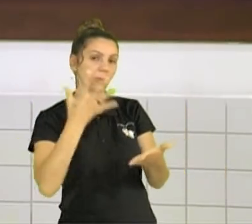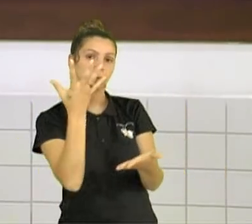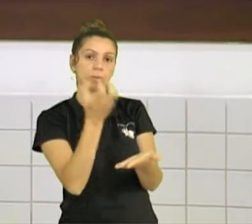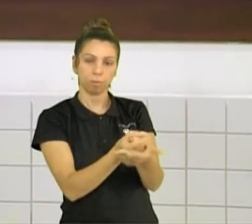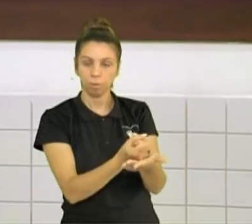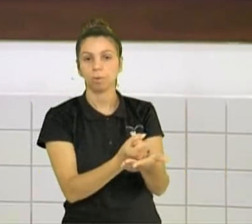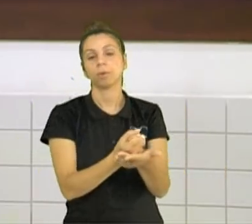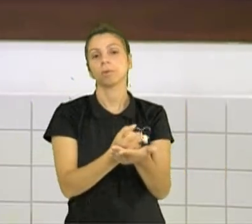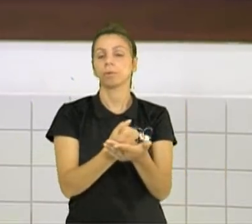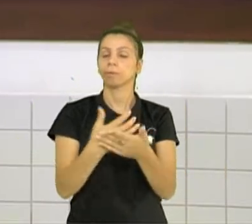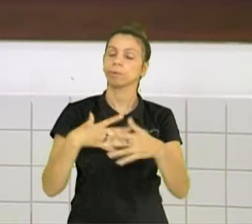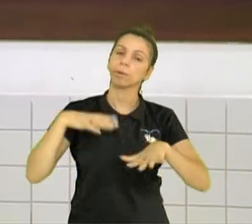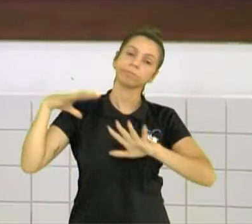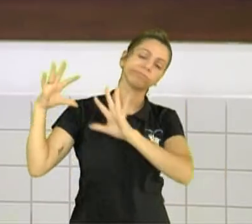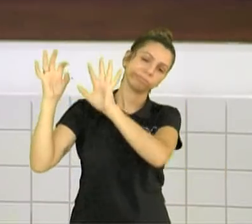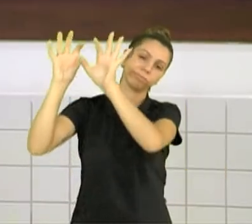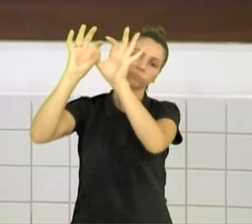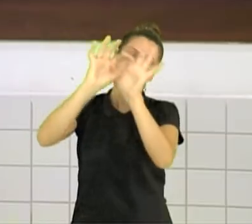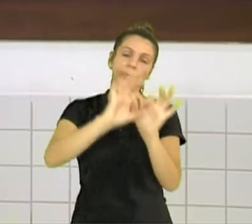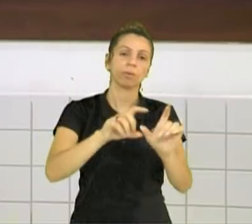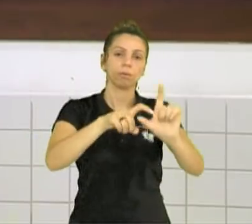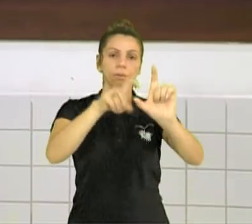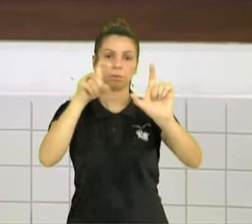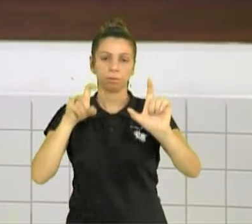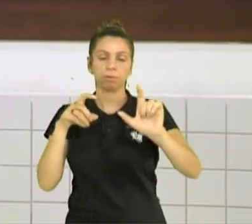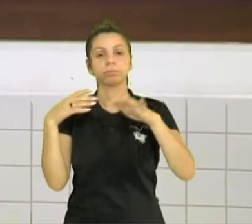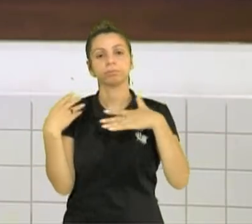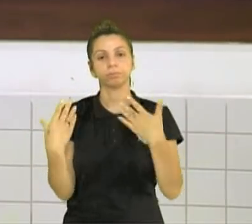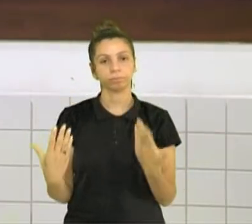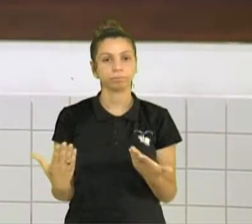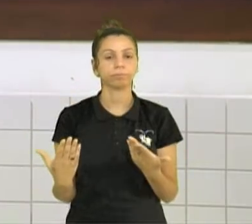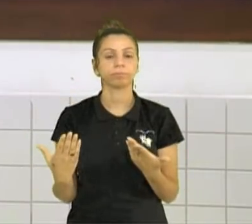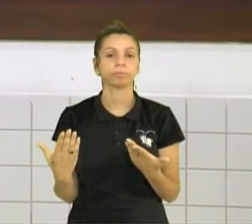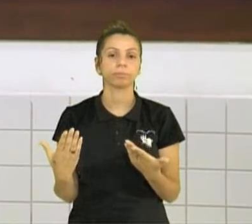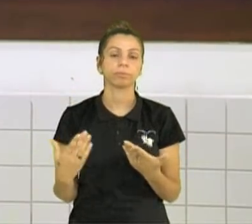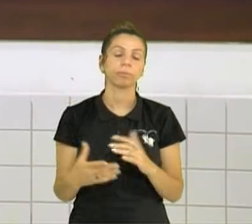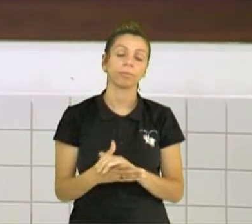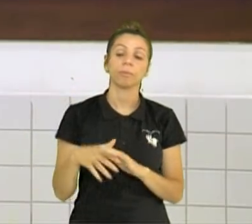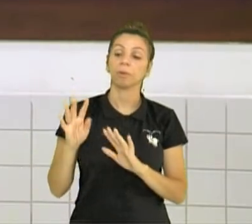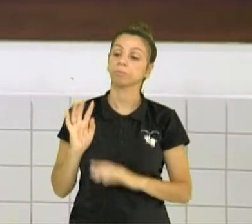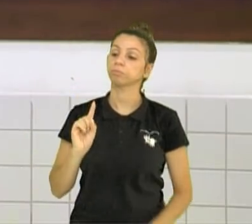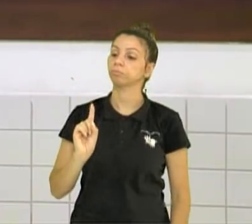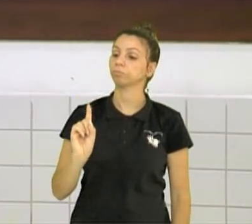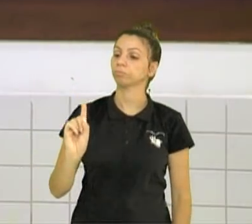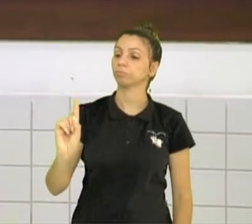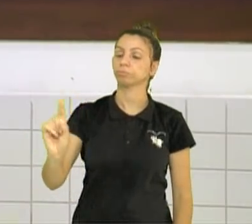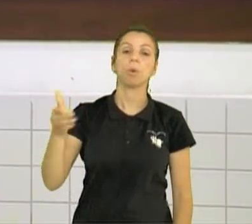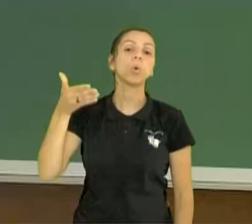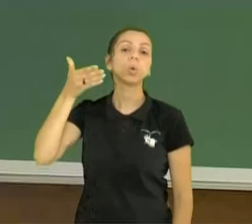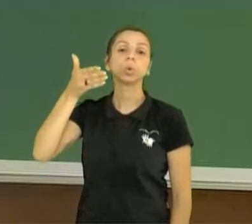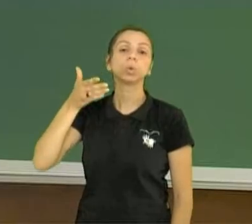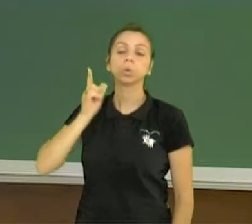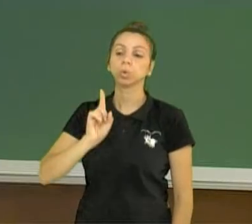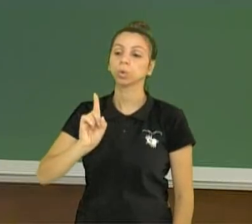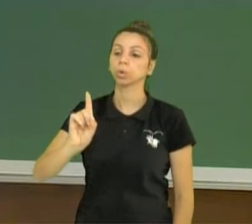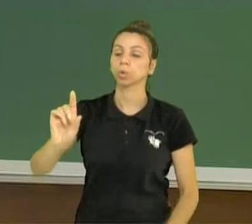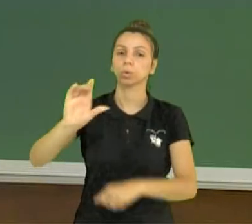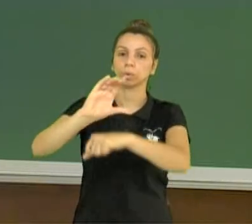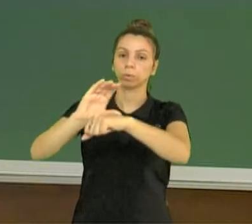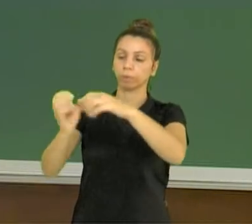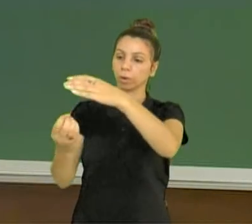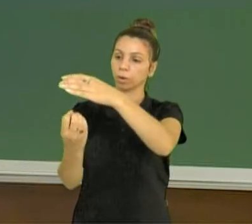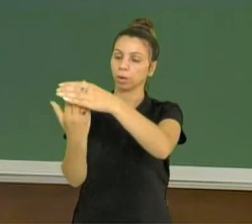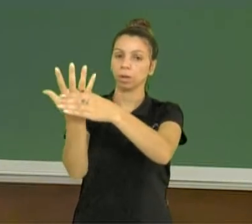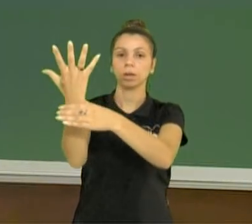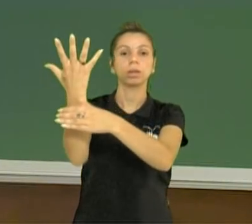internacional, enfim, todo aquele contexto de independência, ele chegou na Assembleia, na Assembleia Nacional Constituinte, que foi criada